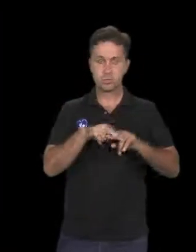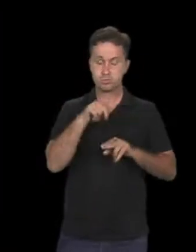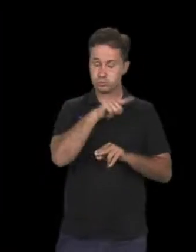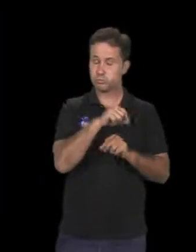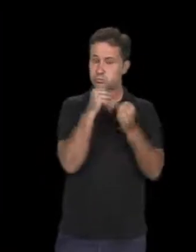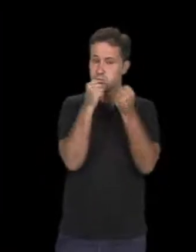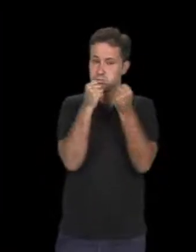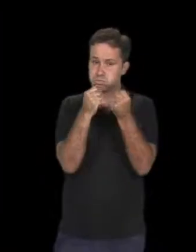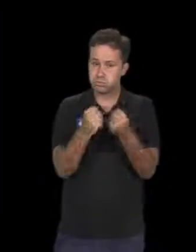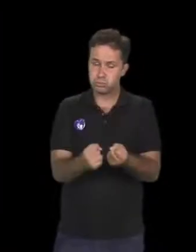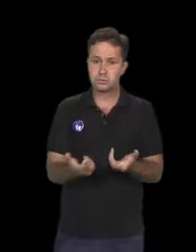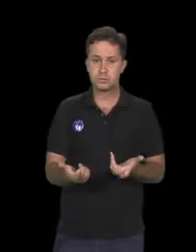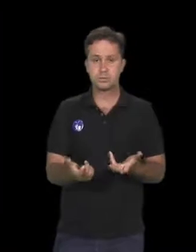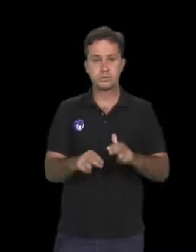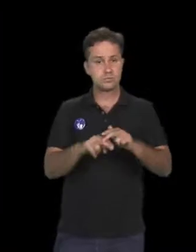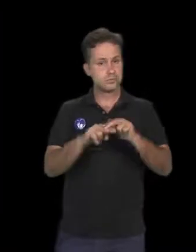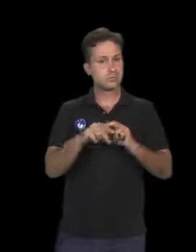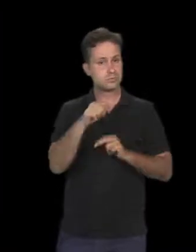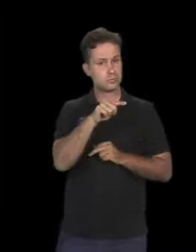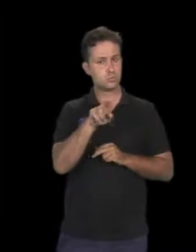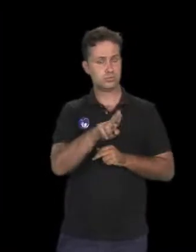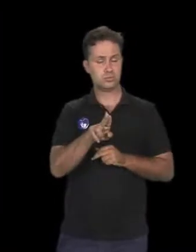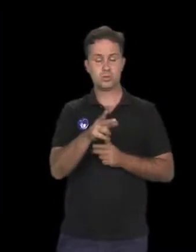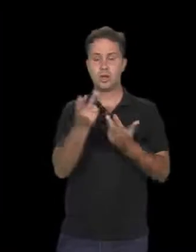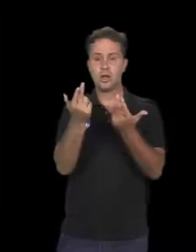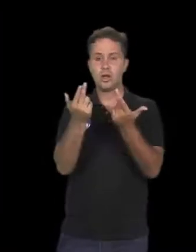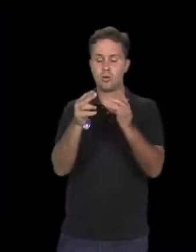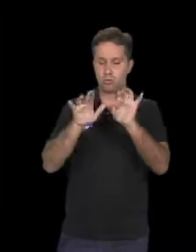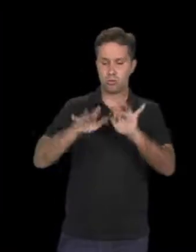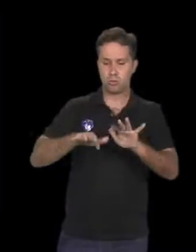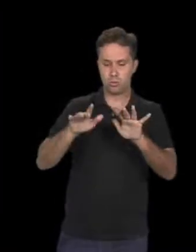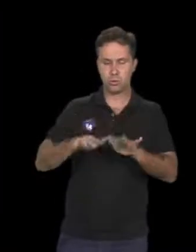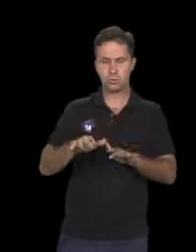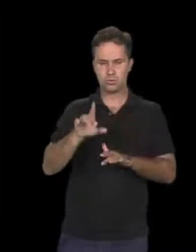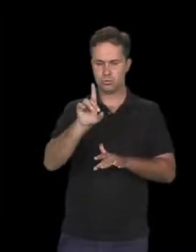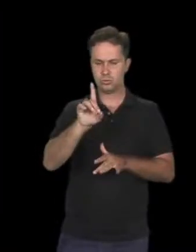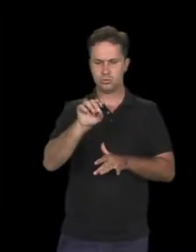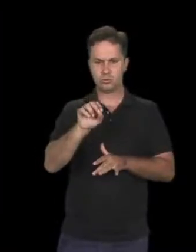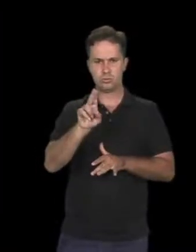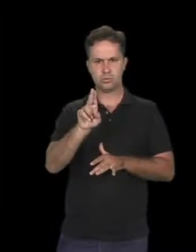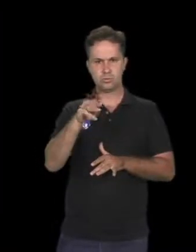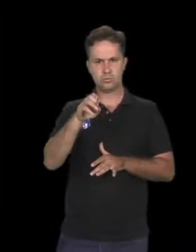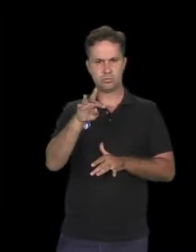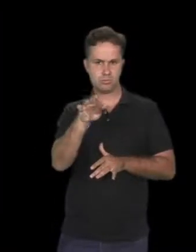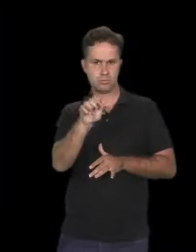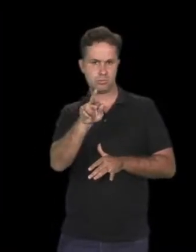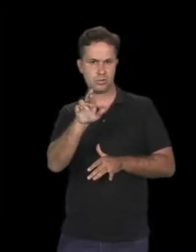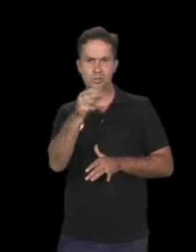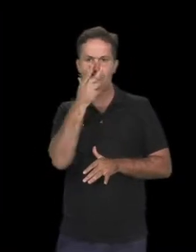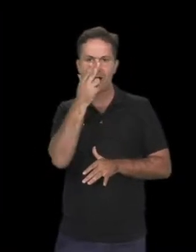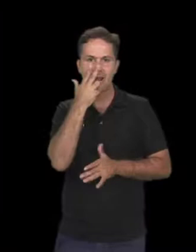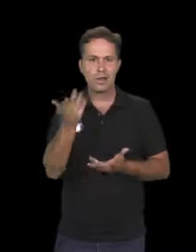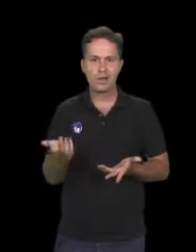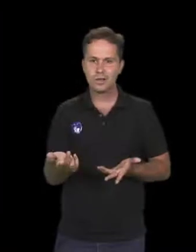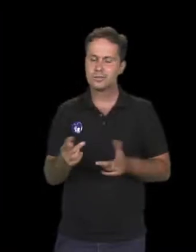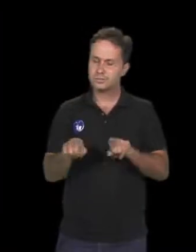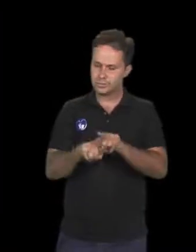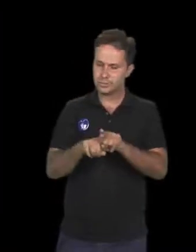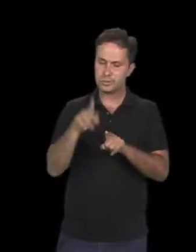né, que é o que ele, enfim, um tipo de narrativas que ele está acostumado a construir também. Então, enfim, obviamente existe